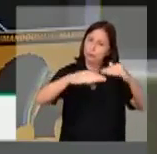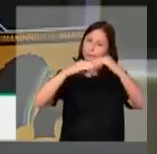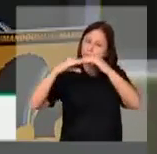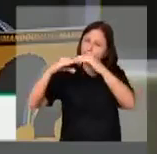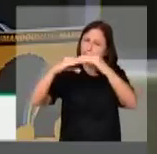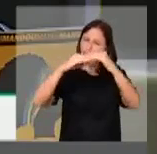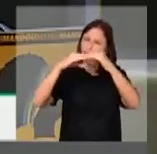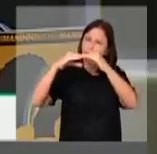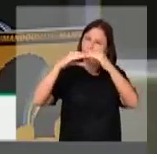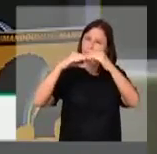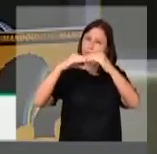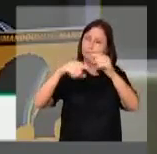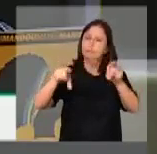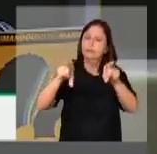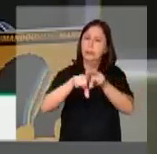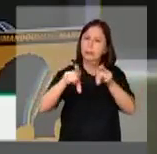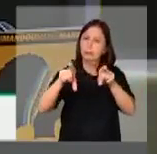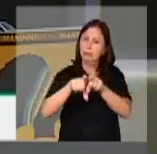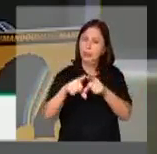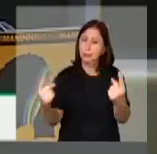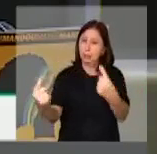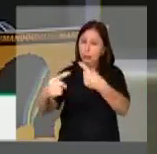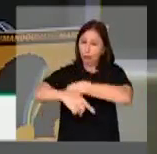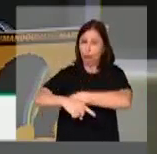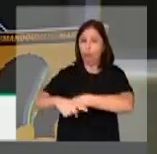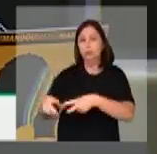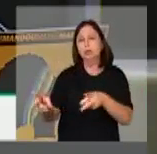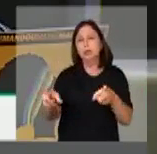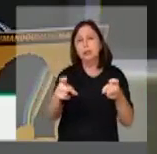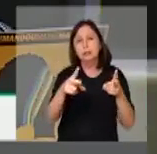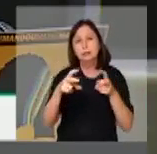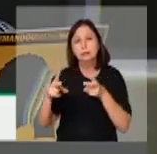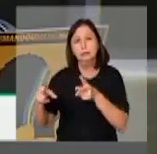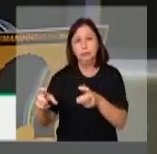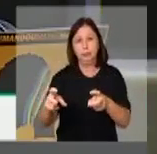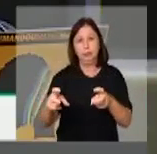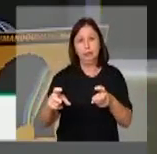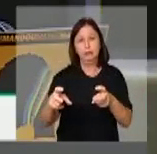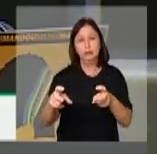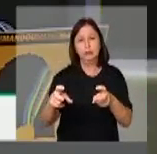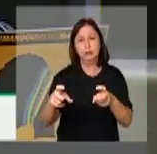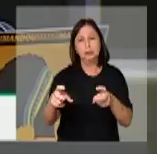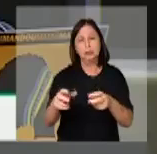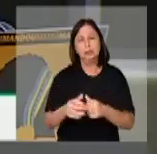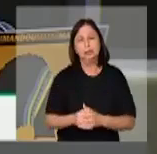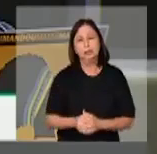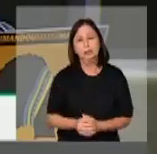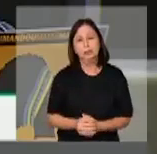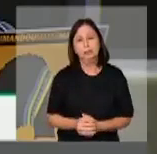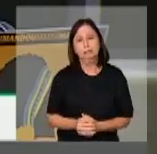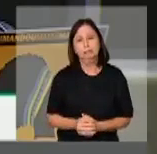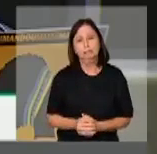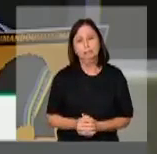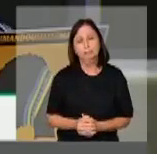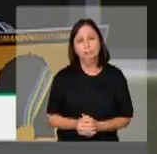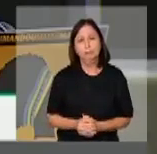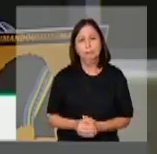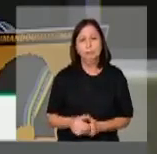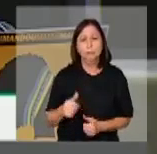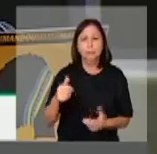radical combate à exploração, se considere como